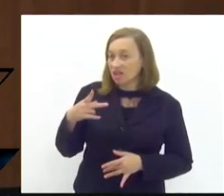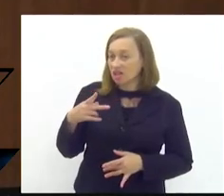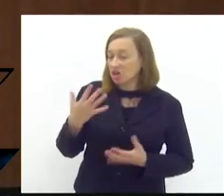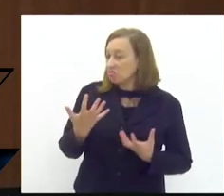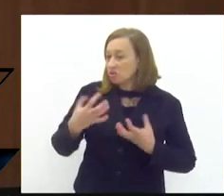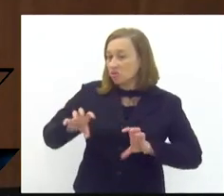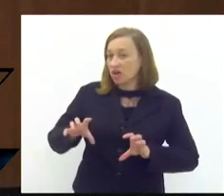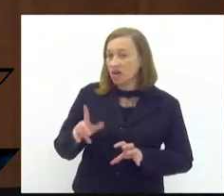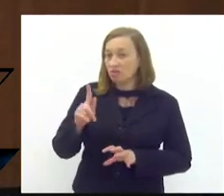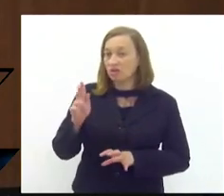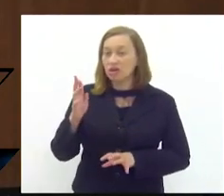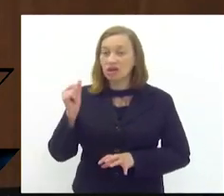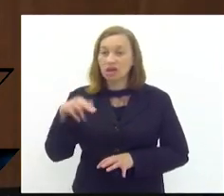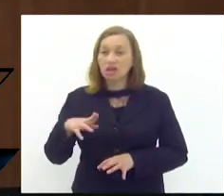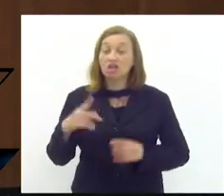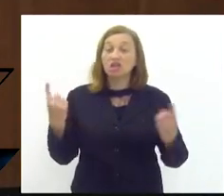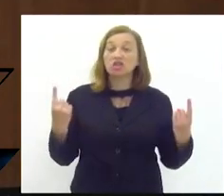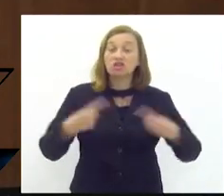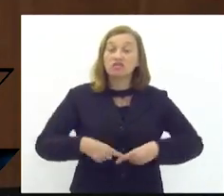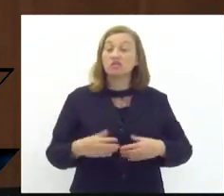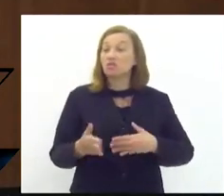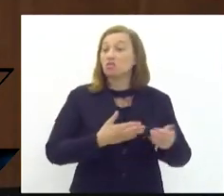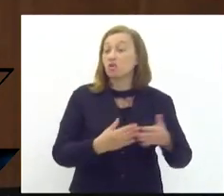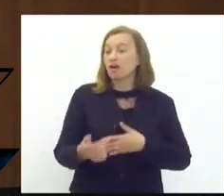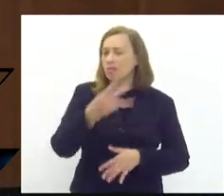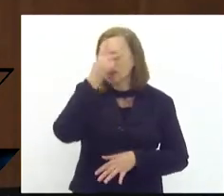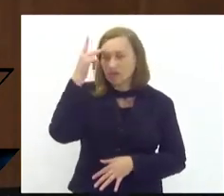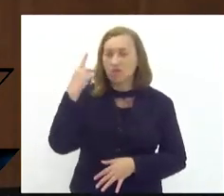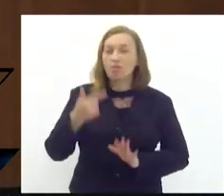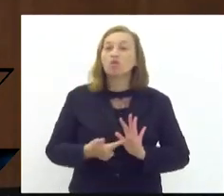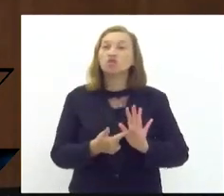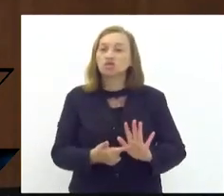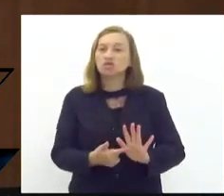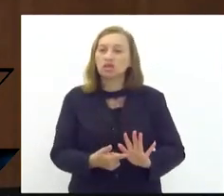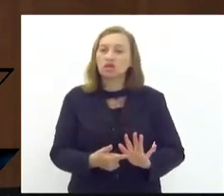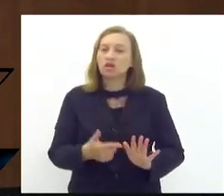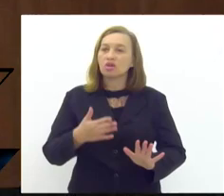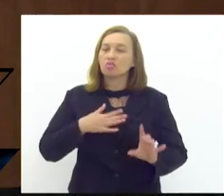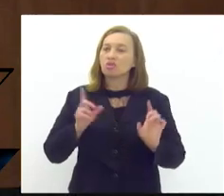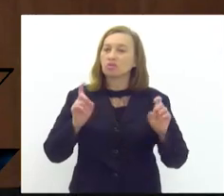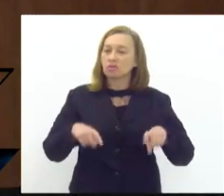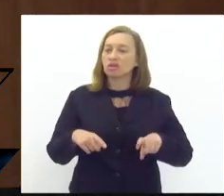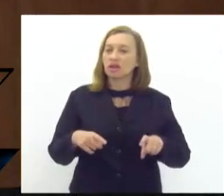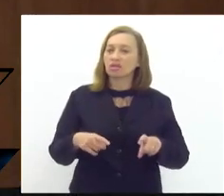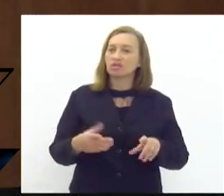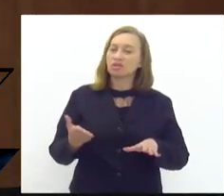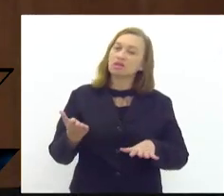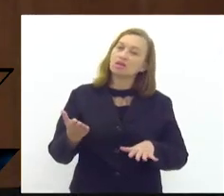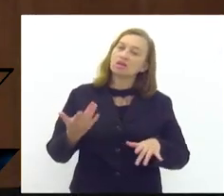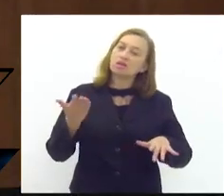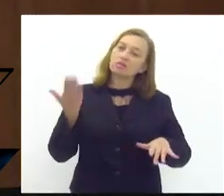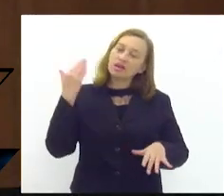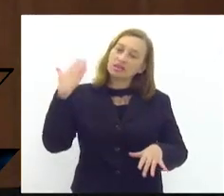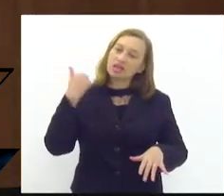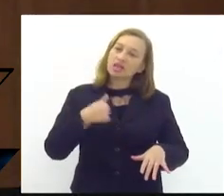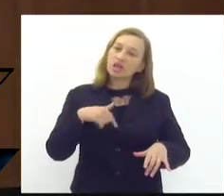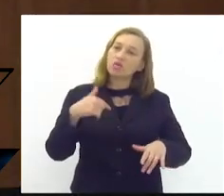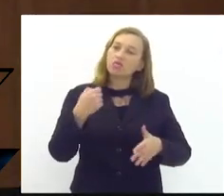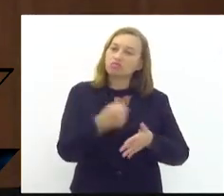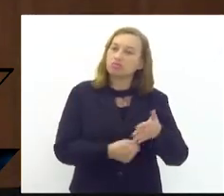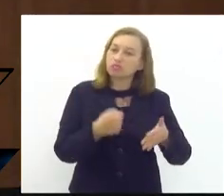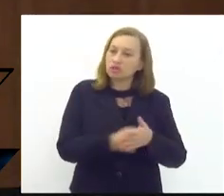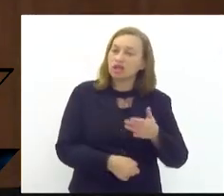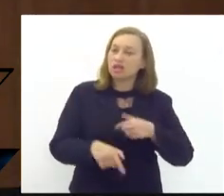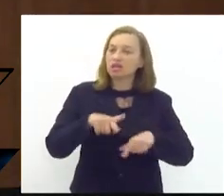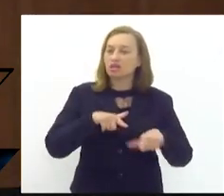Gran e desafio qualquer uma mostrar no meu mandato passado quanto eu lutei contra nós guerreamos quando nós lutamos